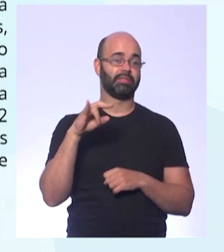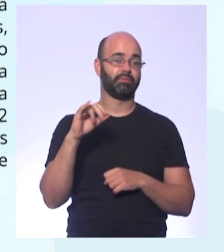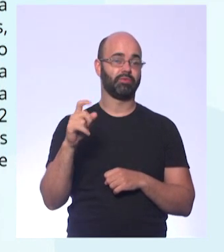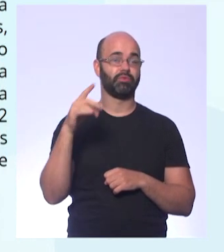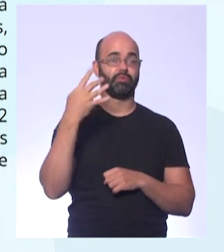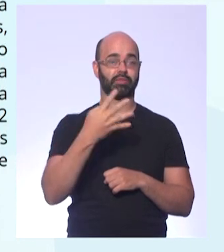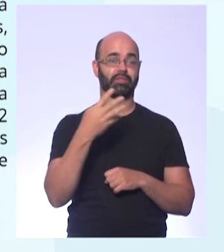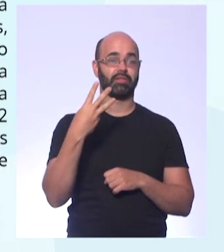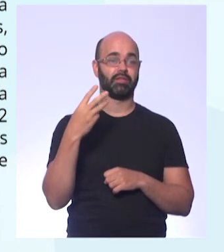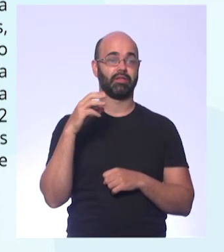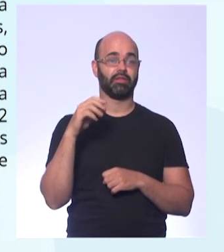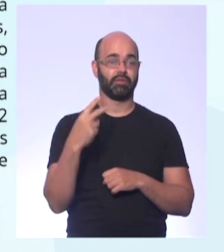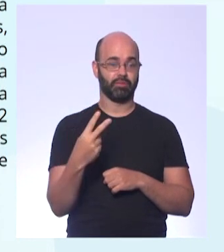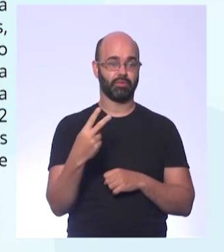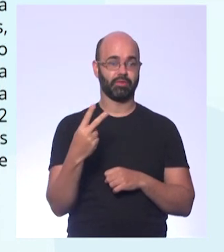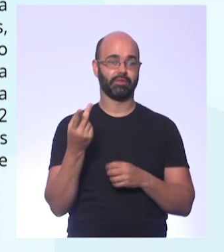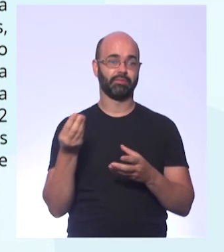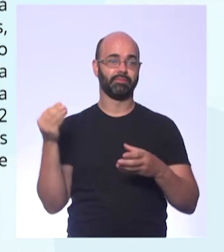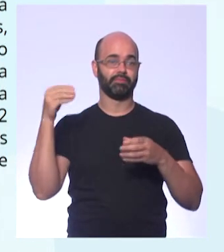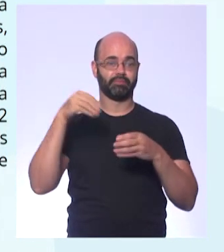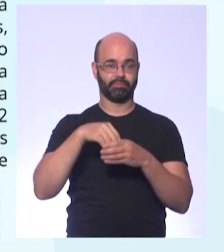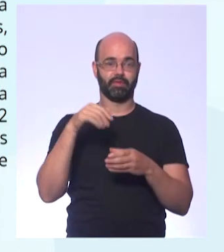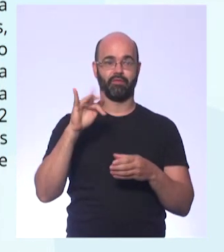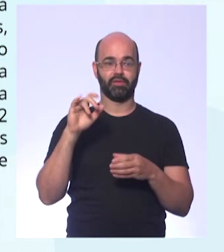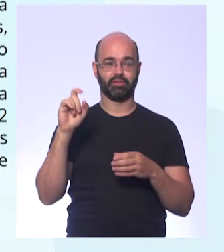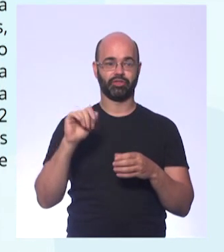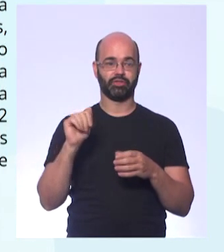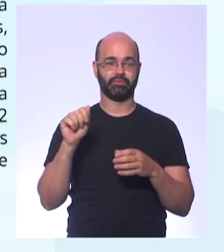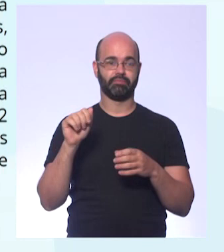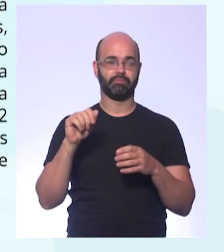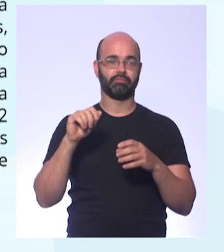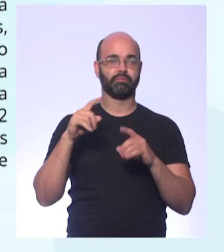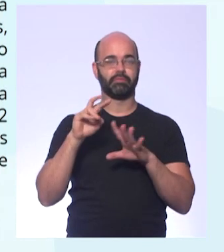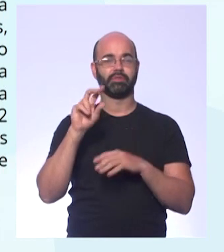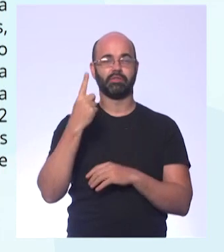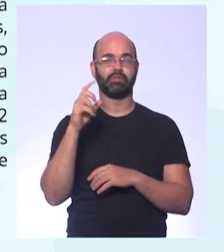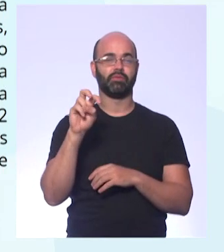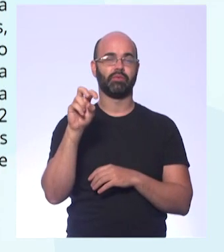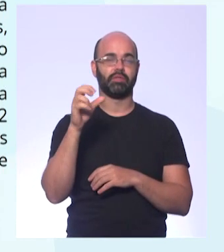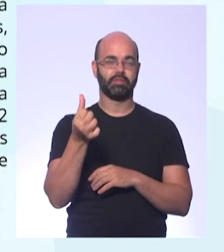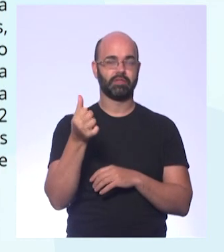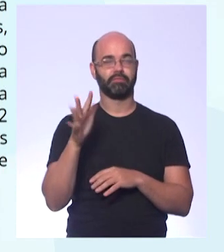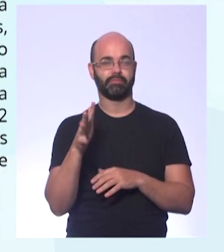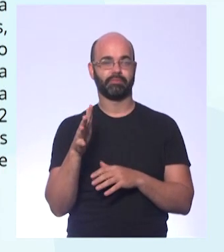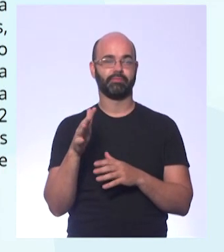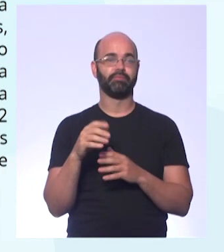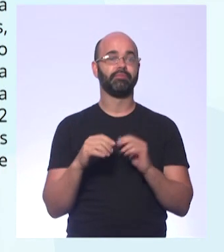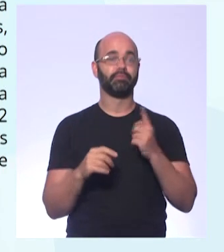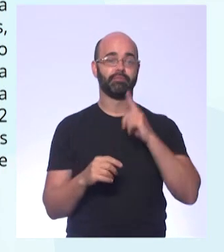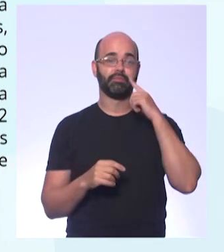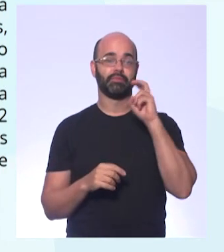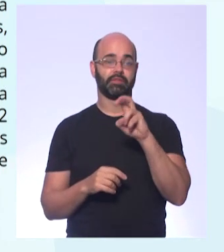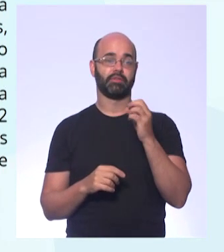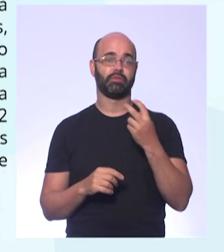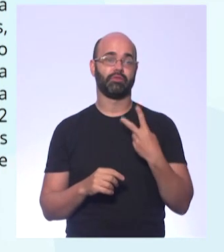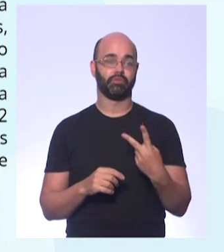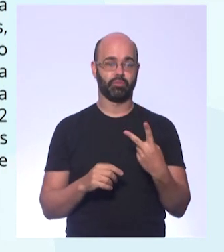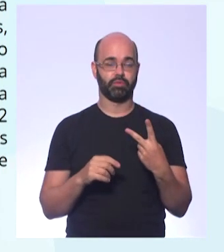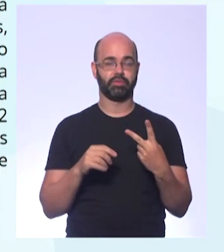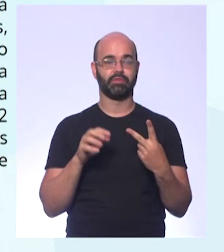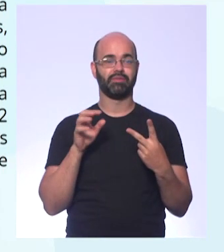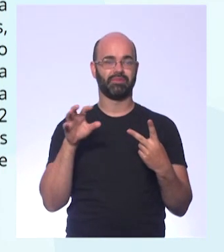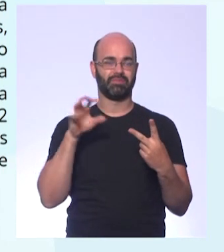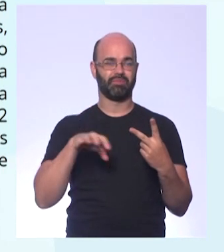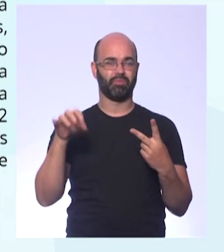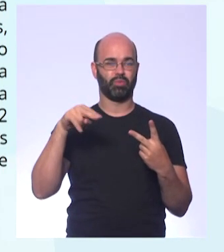inteiramente dentro da faixa e 156 parcialmente. Outra peculiaridade é que 502 municípios têm